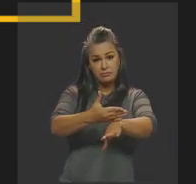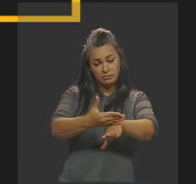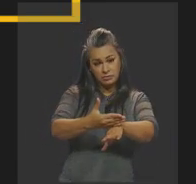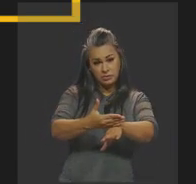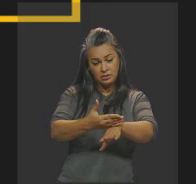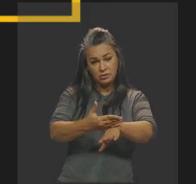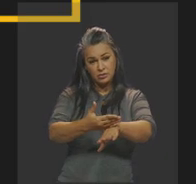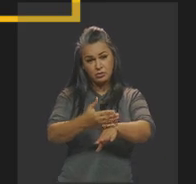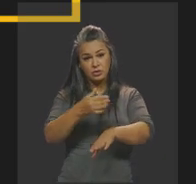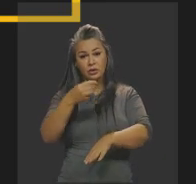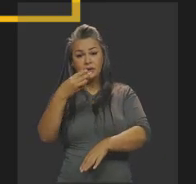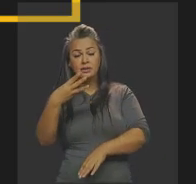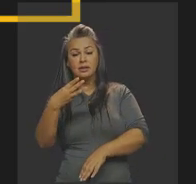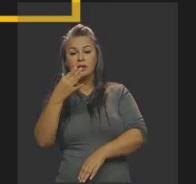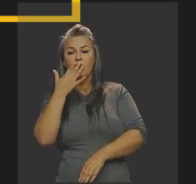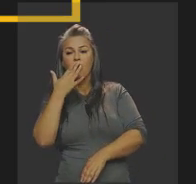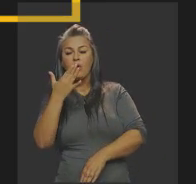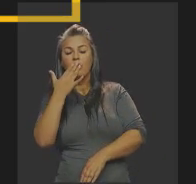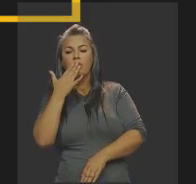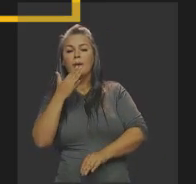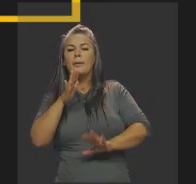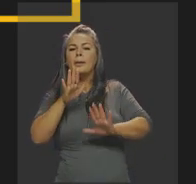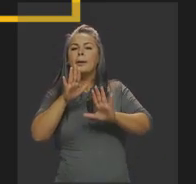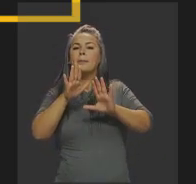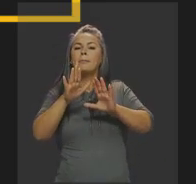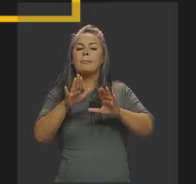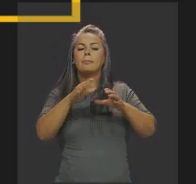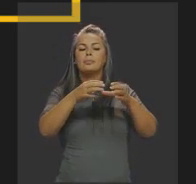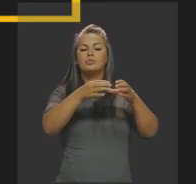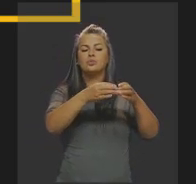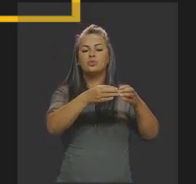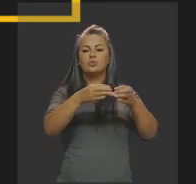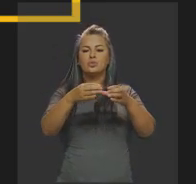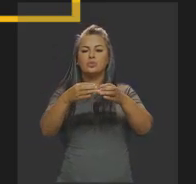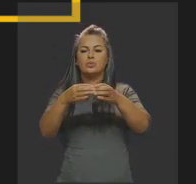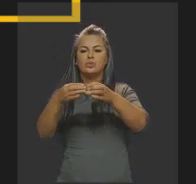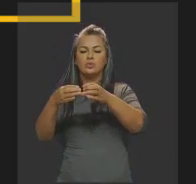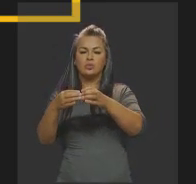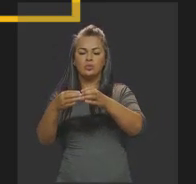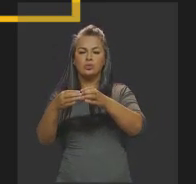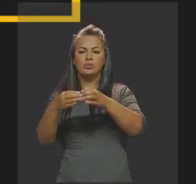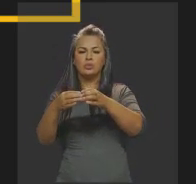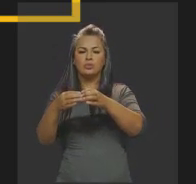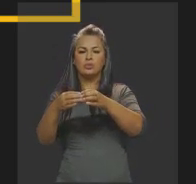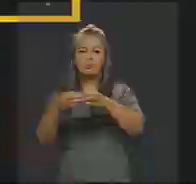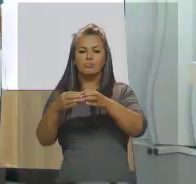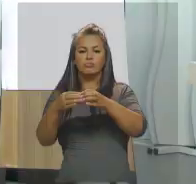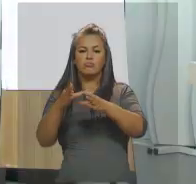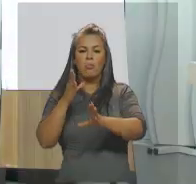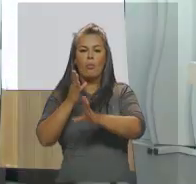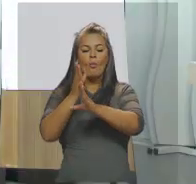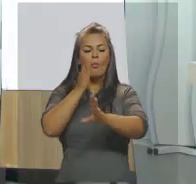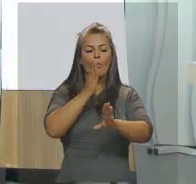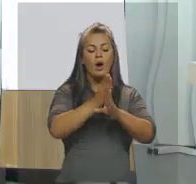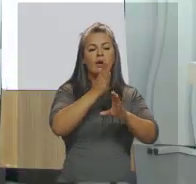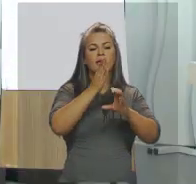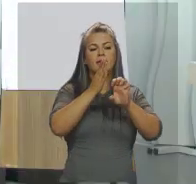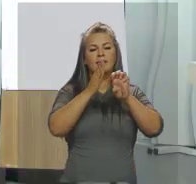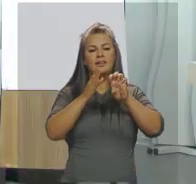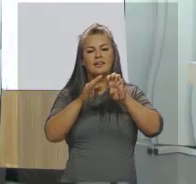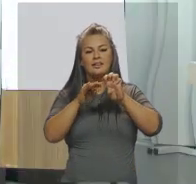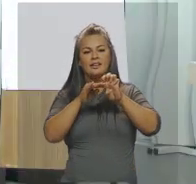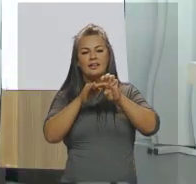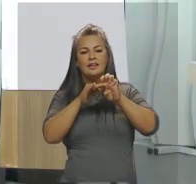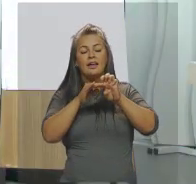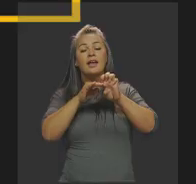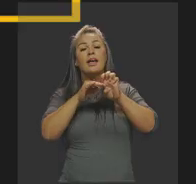coloridos. Porém, as classes resultantes da epistasia do gene inibido vai ser